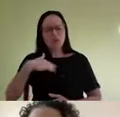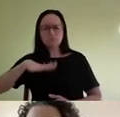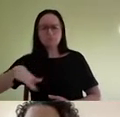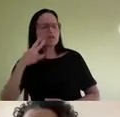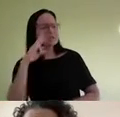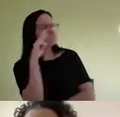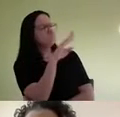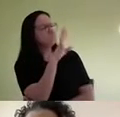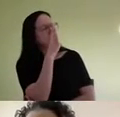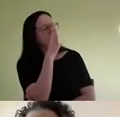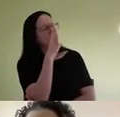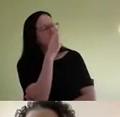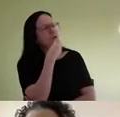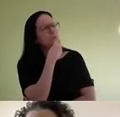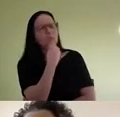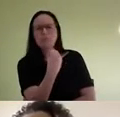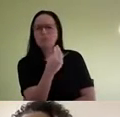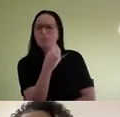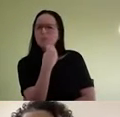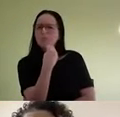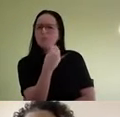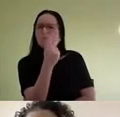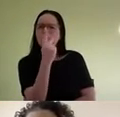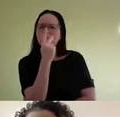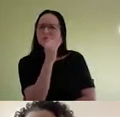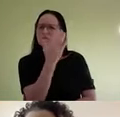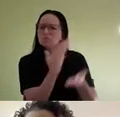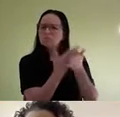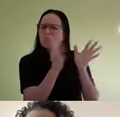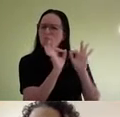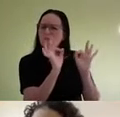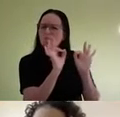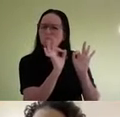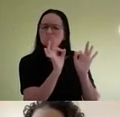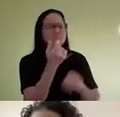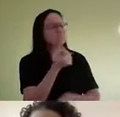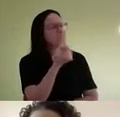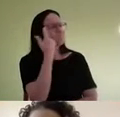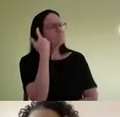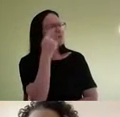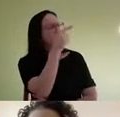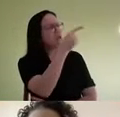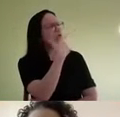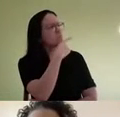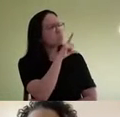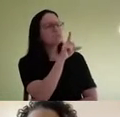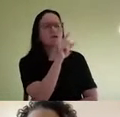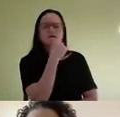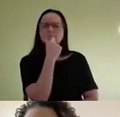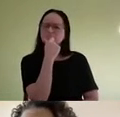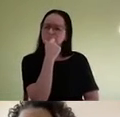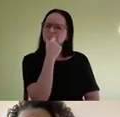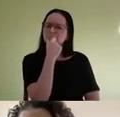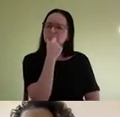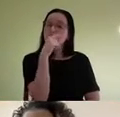pensava, meu Deus, mas meu pai não entende tudo. E eu falava assim, mas se ele consegue, é porque ele